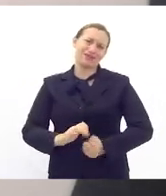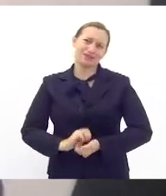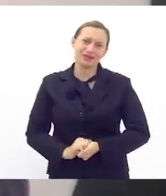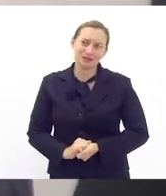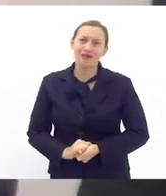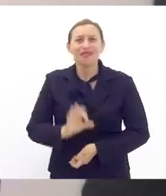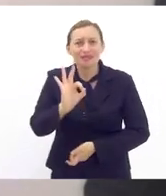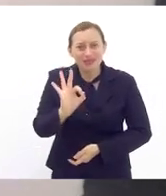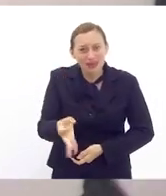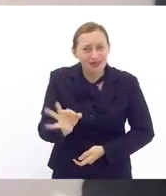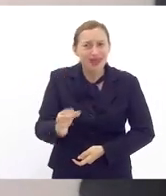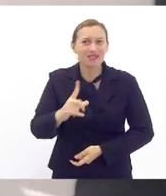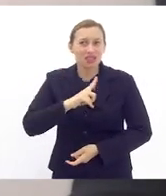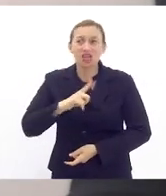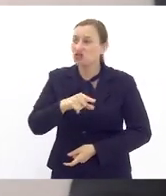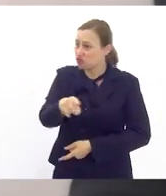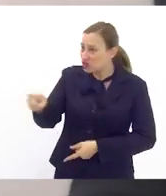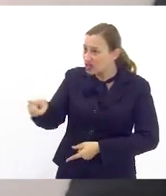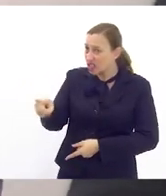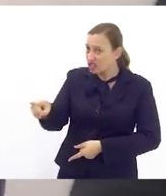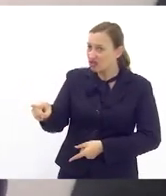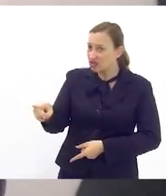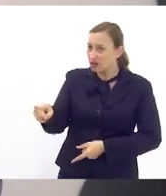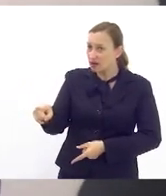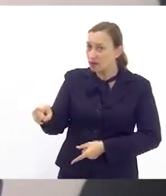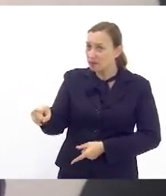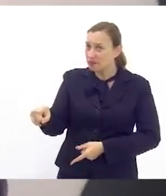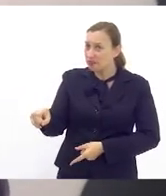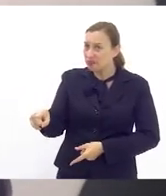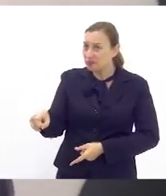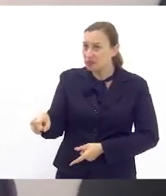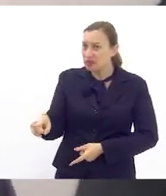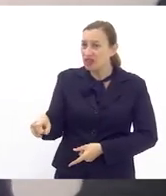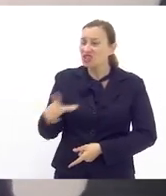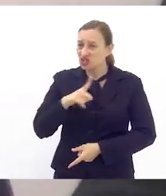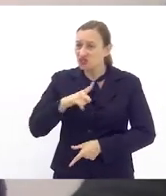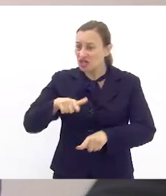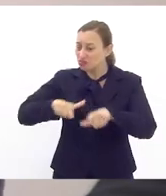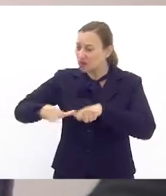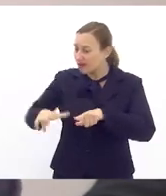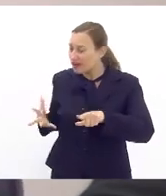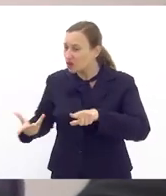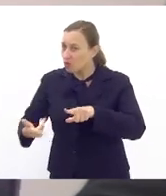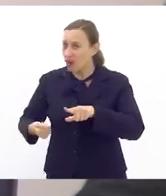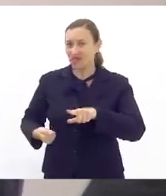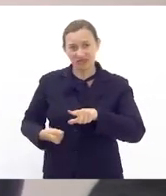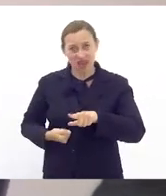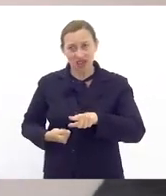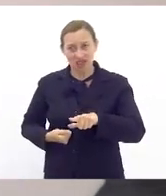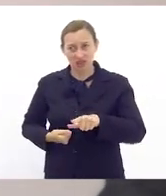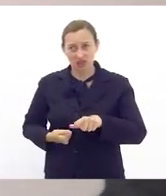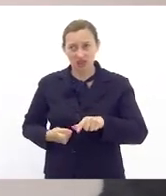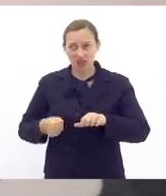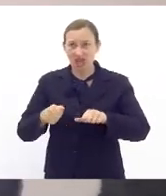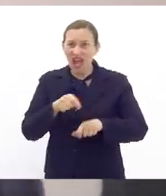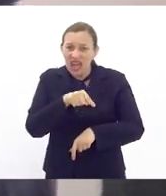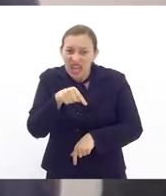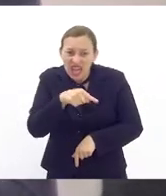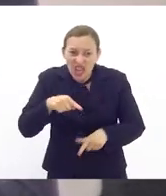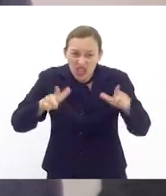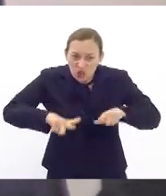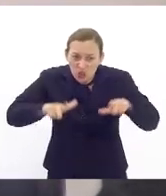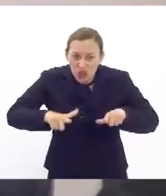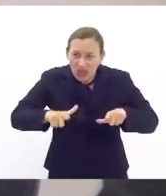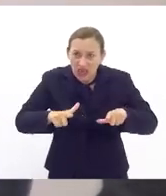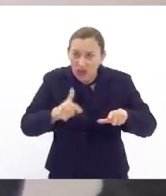eu tenho certeza se você estivesse prestando serviço de excelência esse plenário não estaria aqui e eu